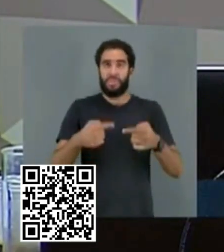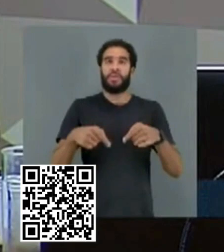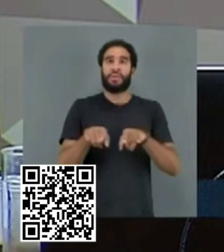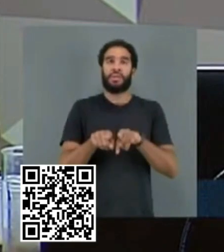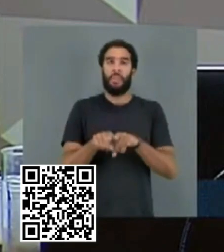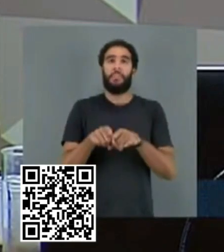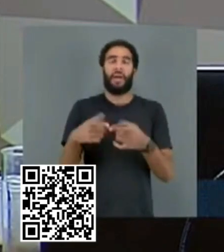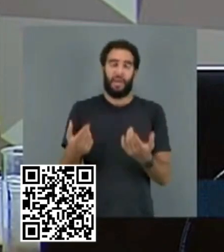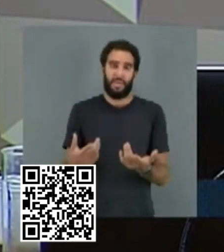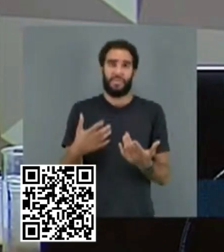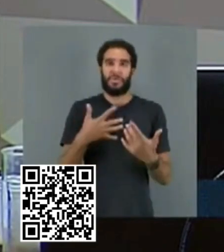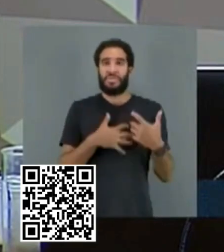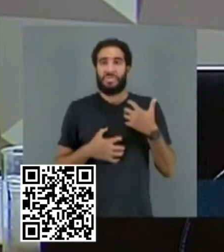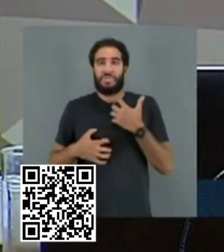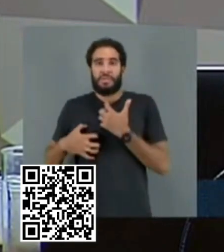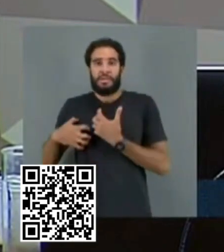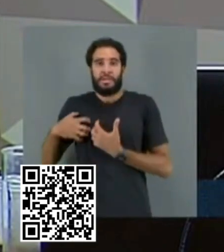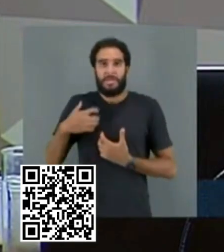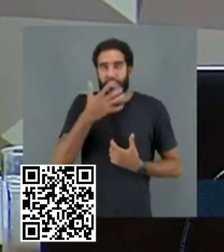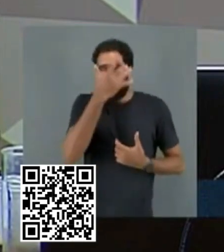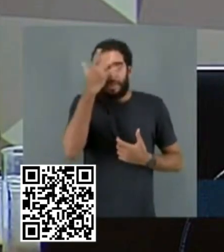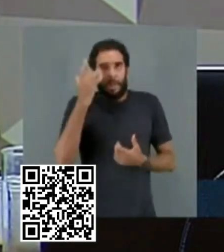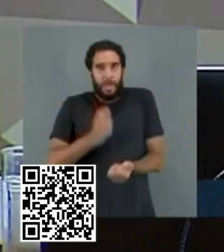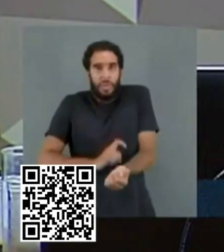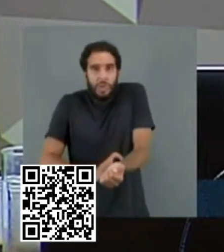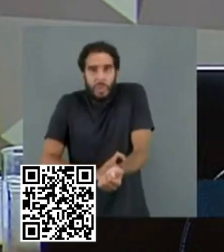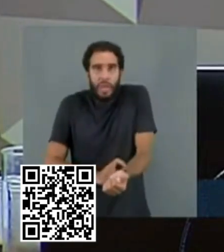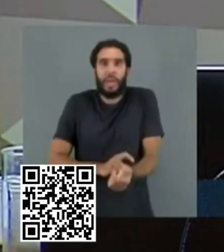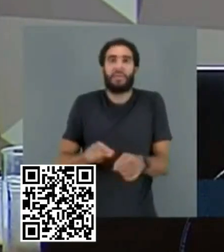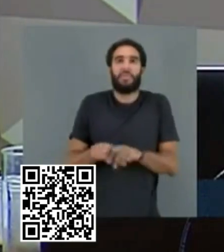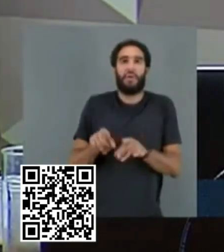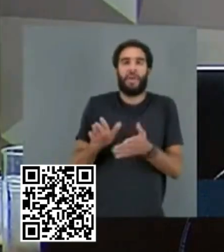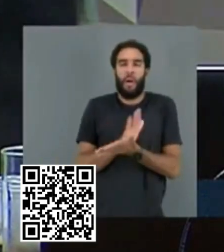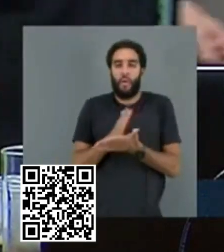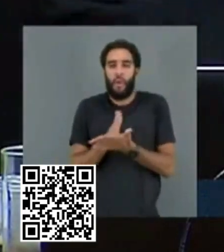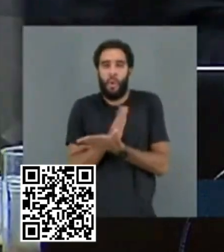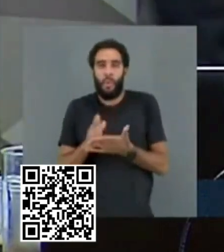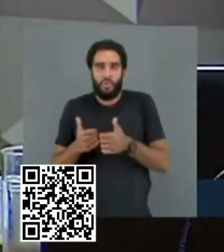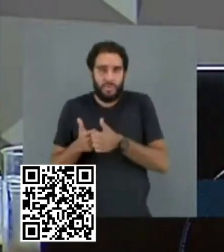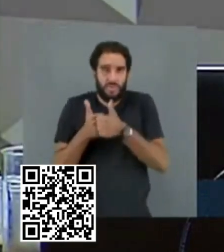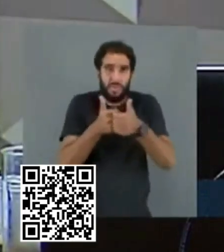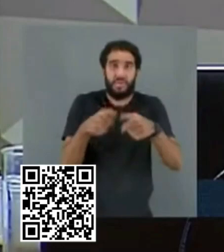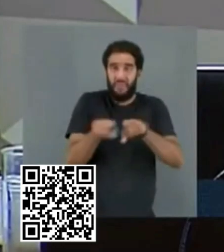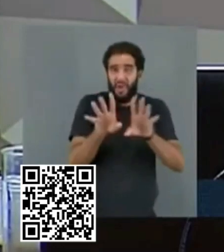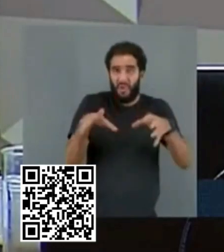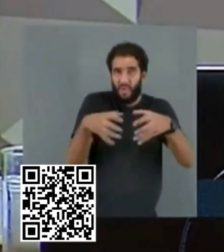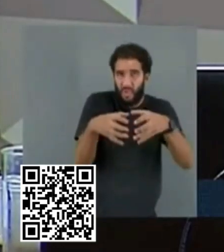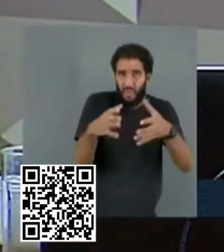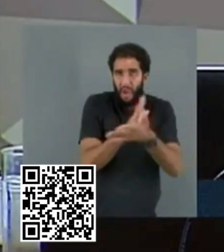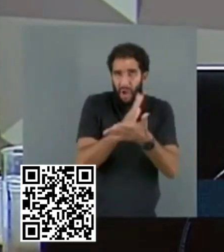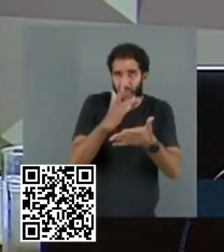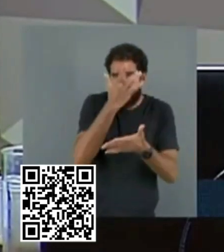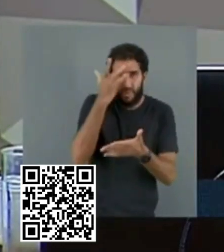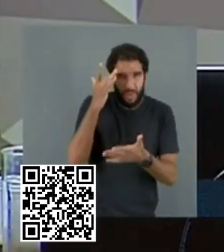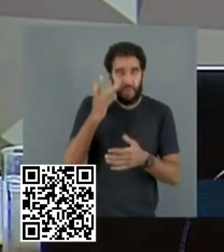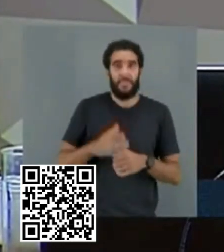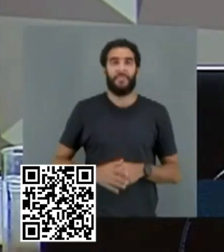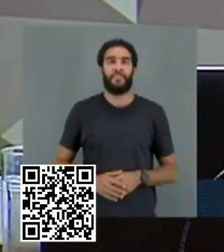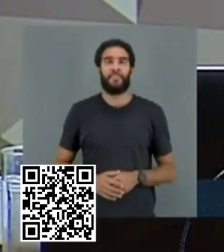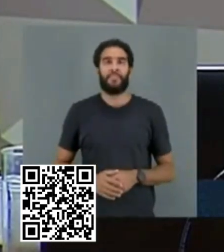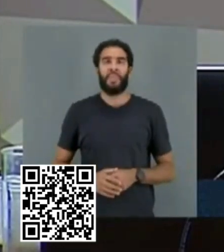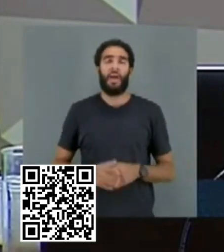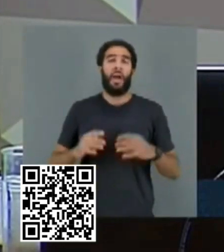beligerante exacerbado por causa de alguns segmentos da sociedade e de grupos de pessoas. Os atos de insubordinação civil e